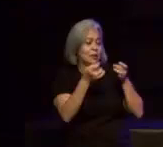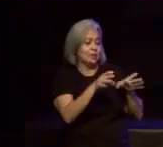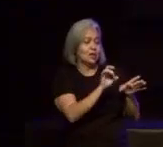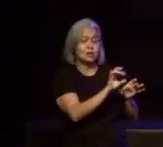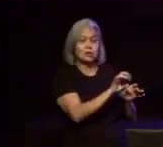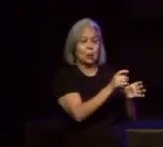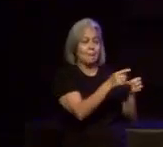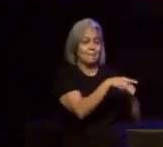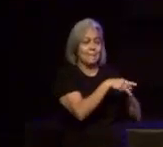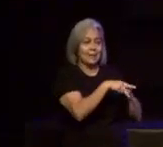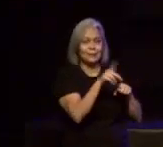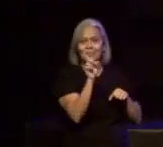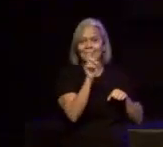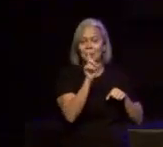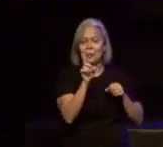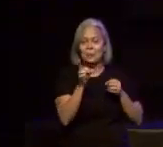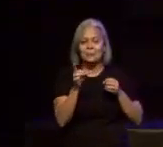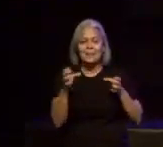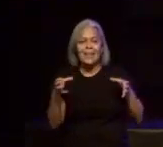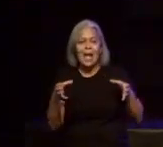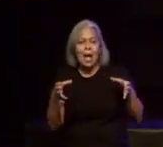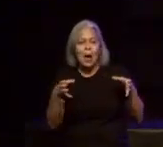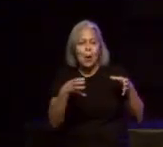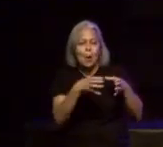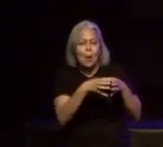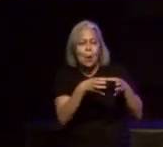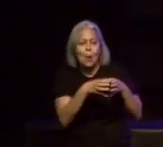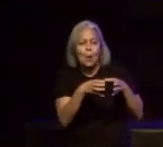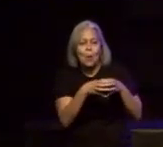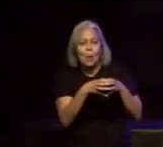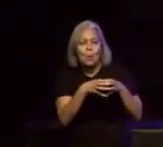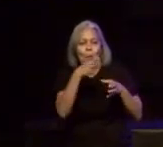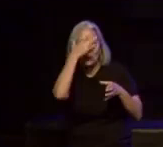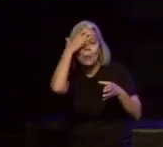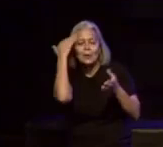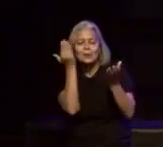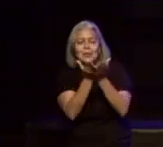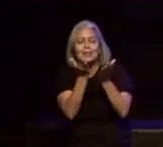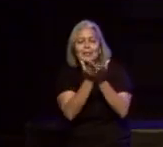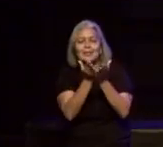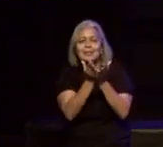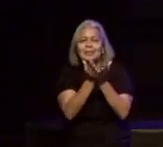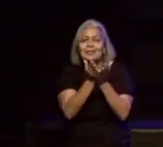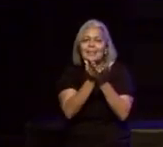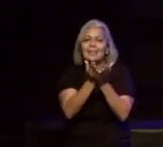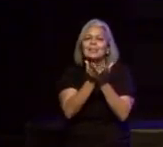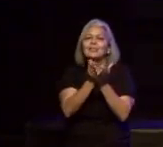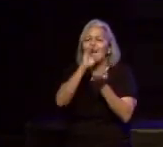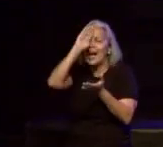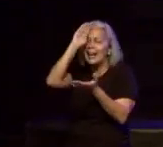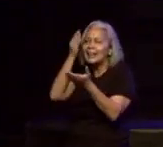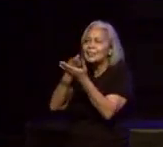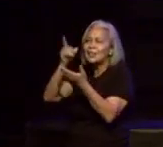de crentes caracterizados pela sua fé nele. Então, quando Jesus